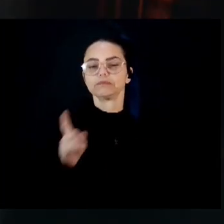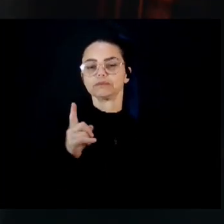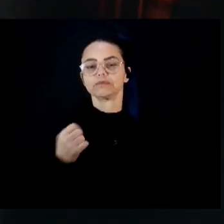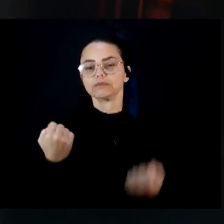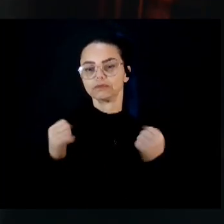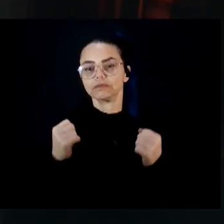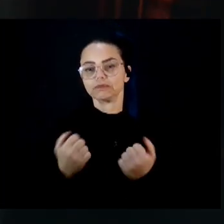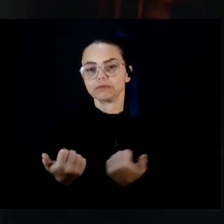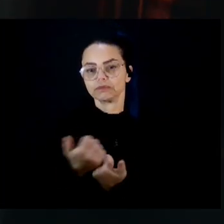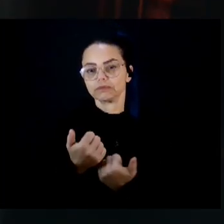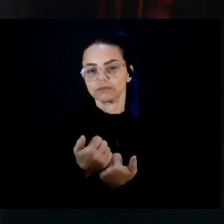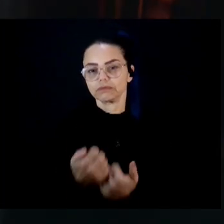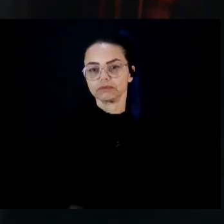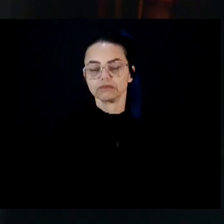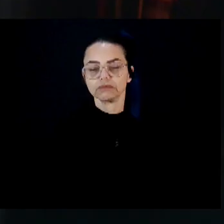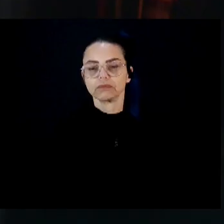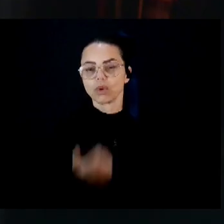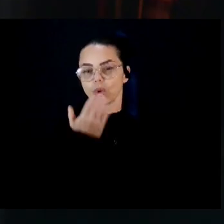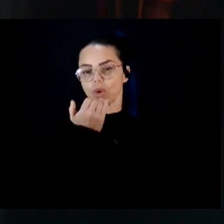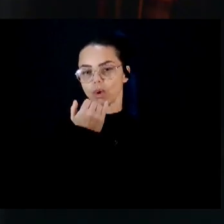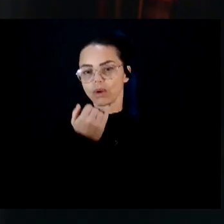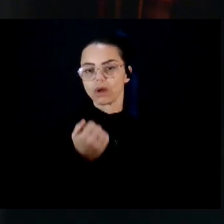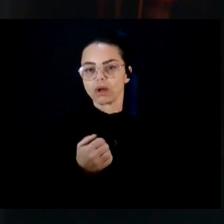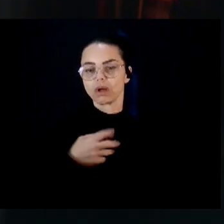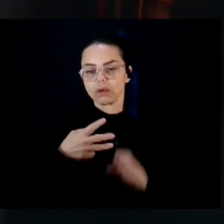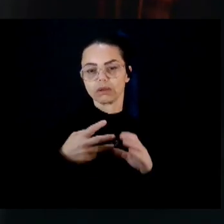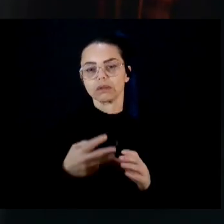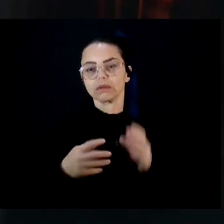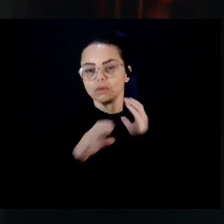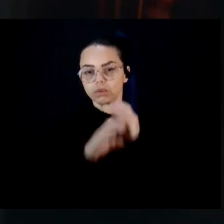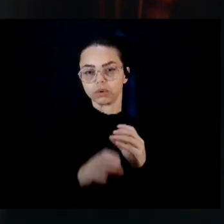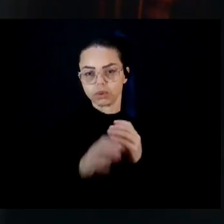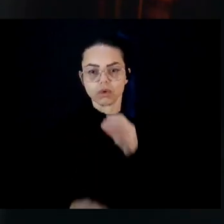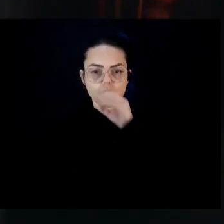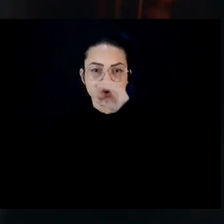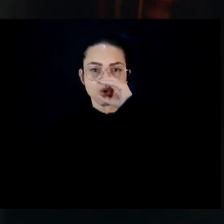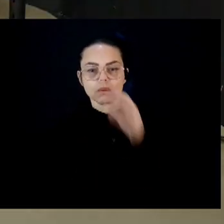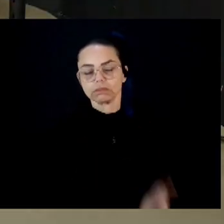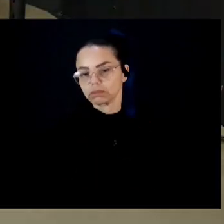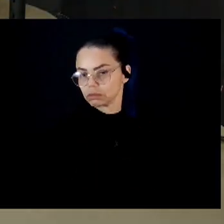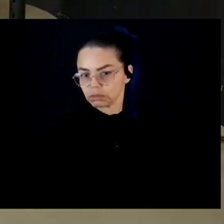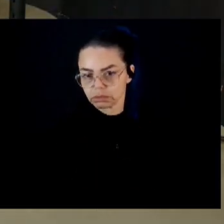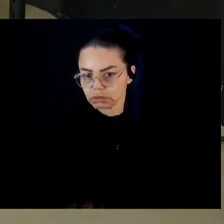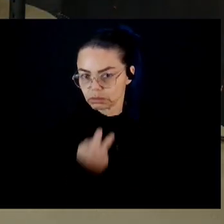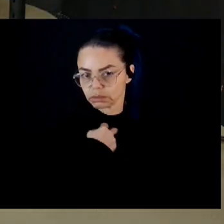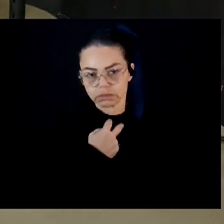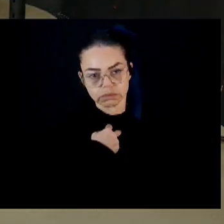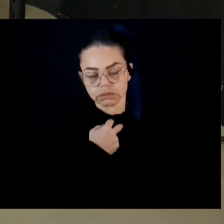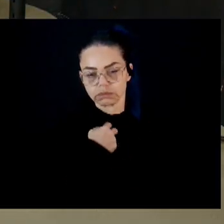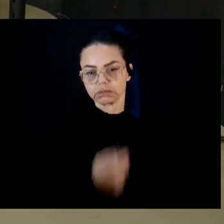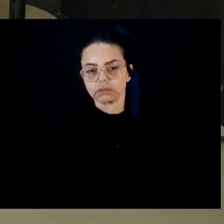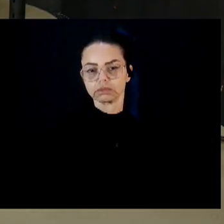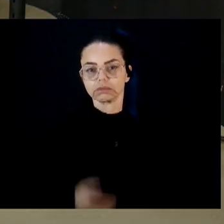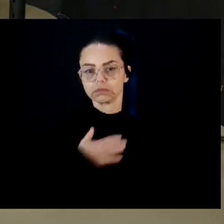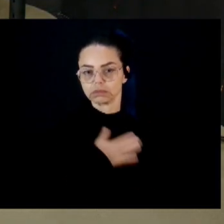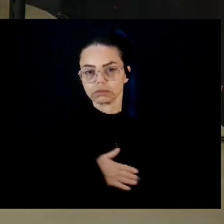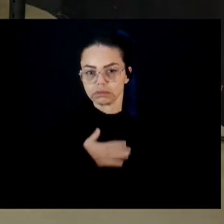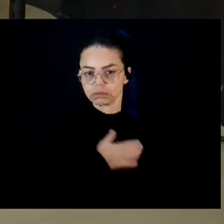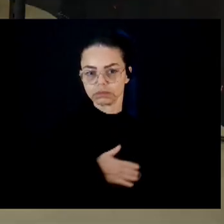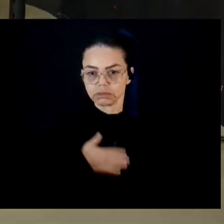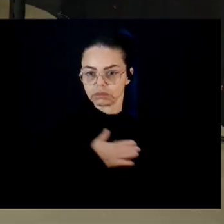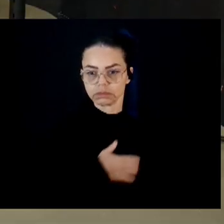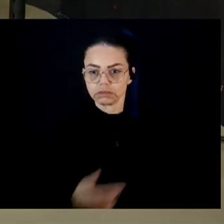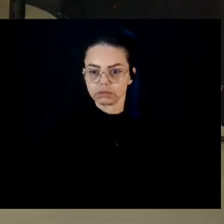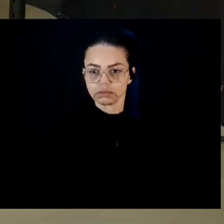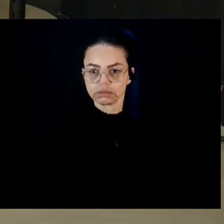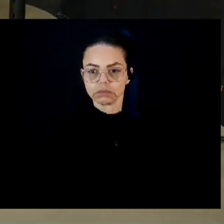substitui uma refeição do dia por um whey, né? Gostaria que a doutora falasse sobre essa